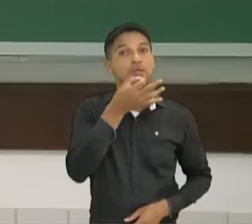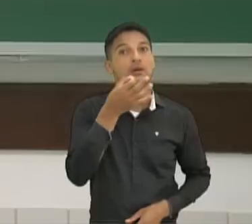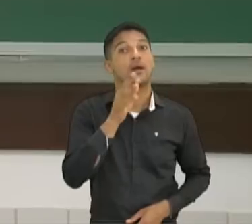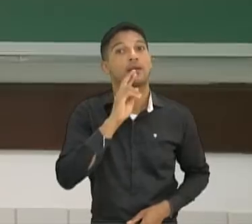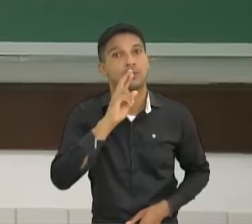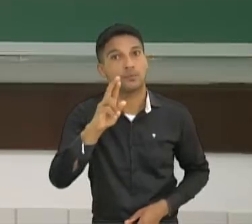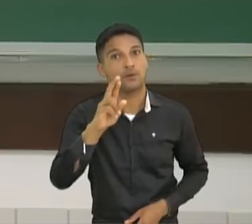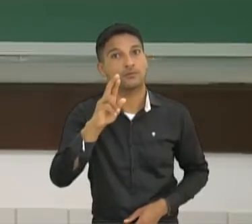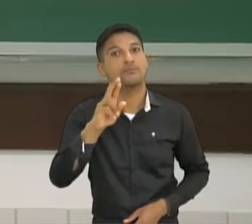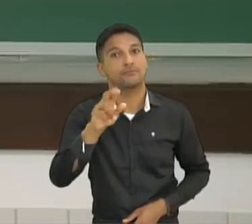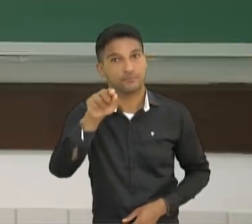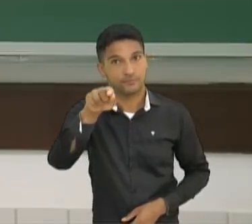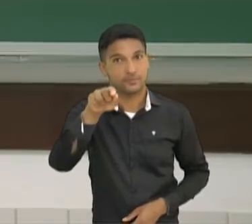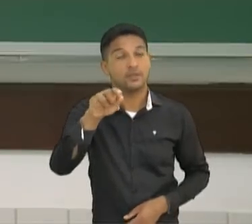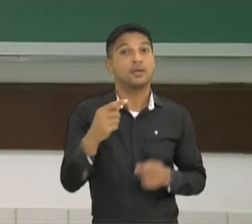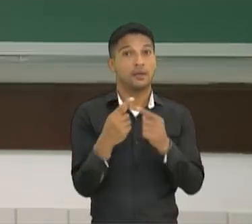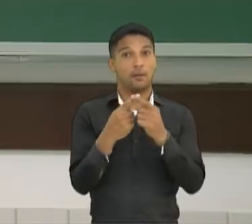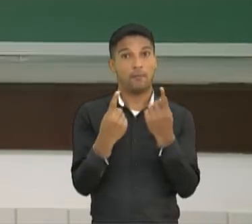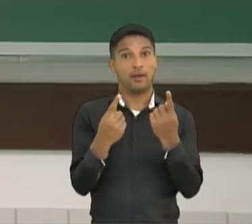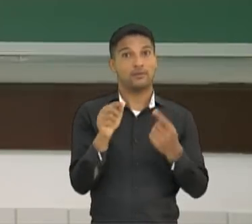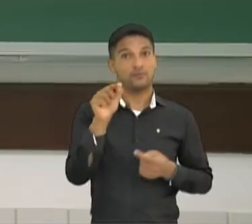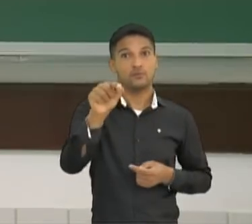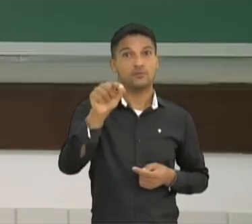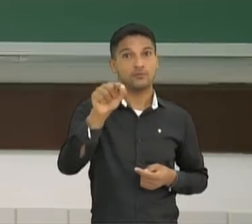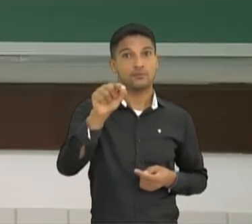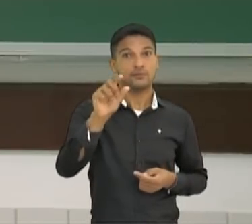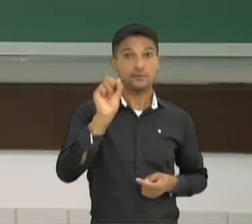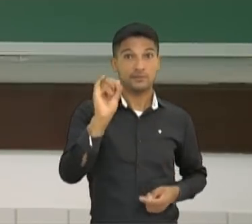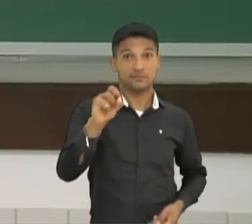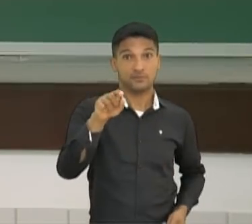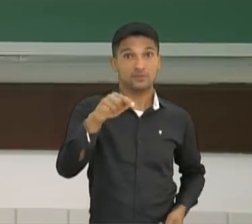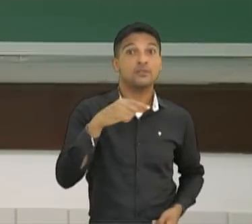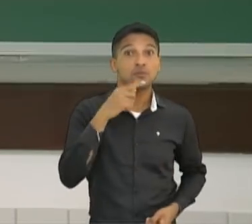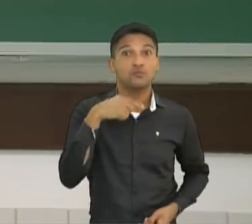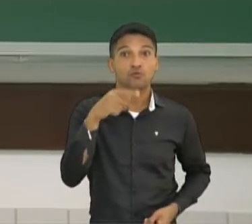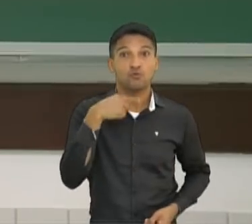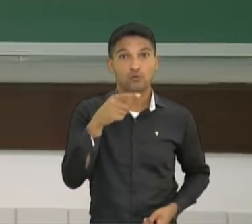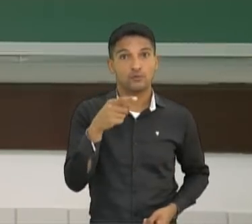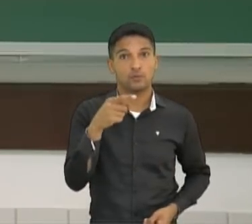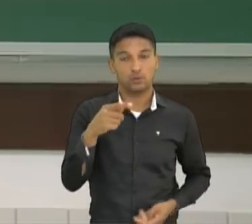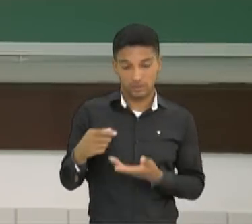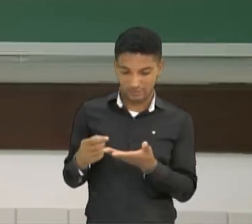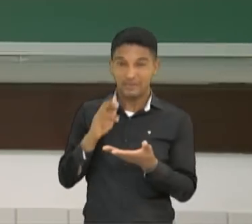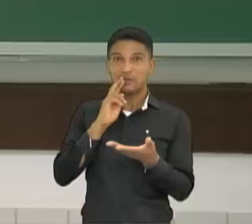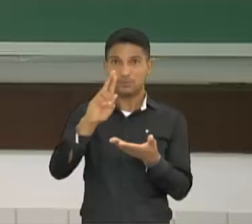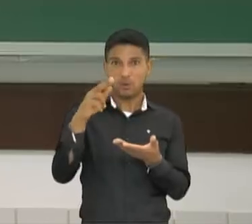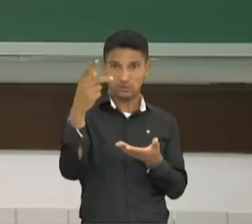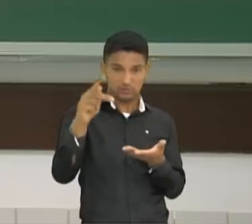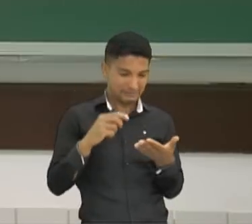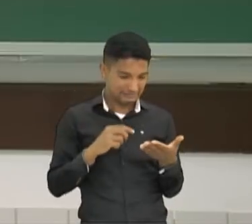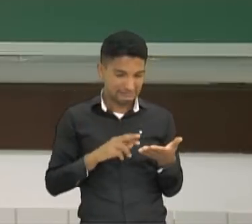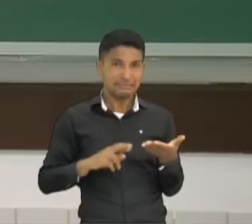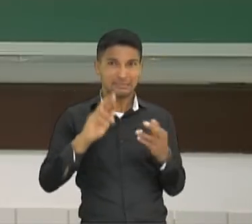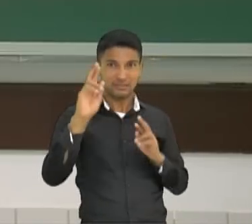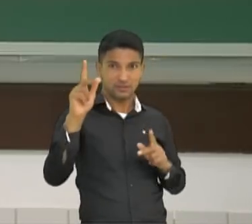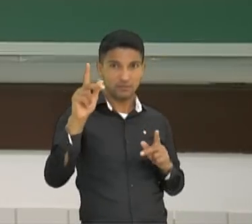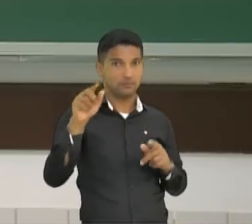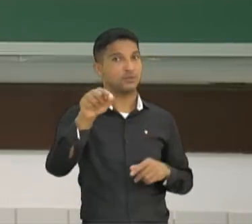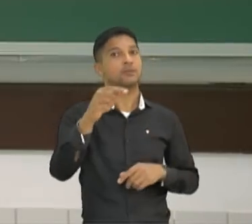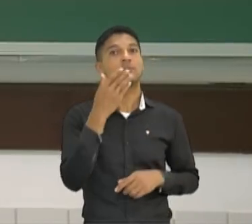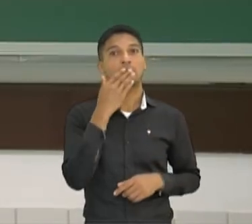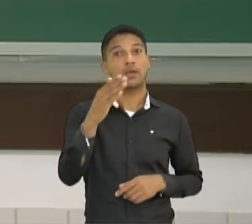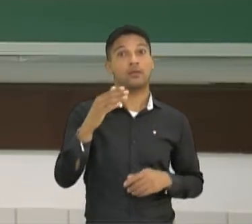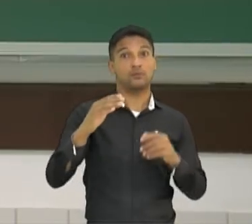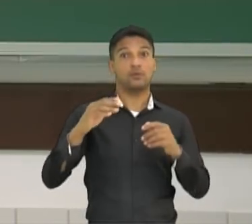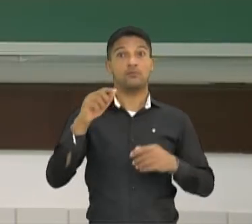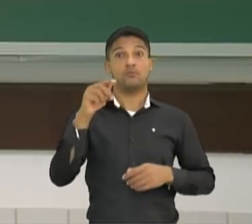tá? Mas se você ainda tiver em dúvida em relação à sua resposta, peça ajuda aí o professor da sua escola, tá? Então vamos retomar aqui